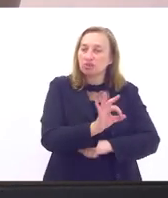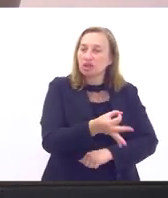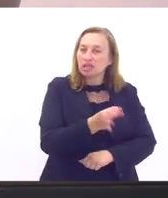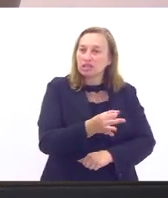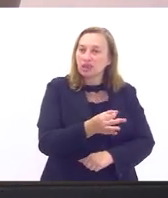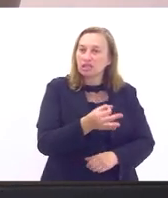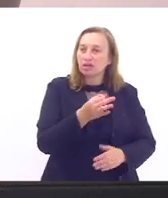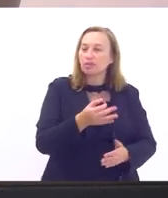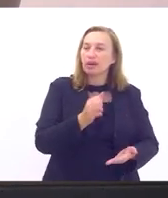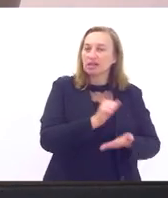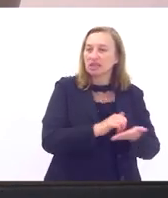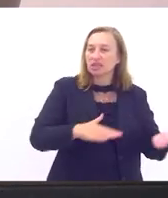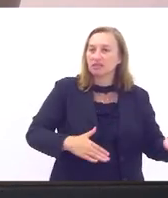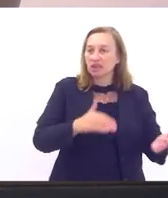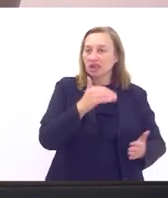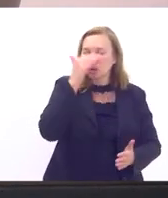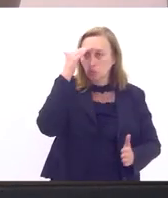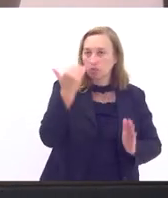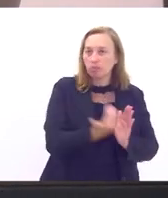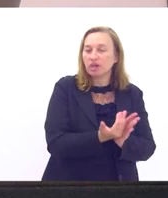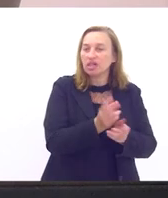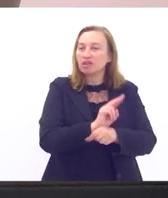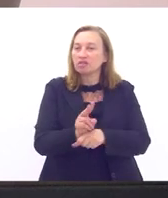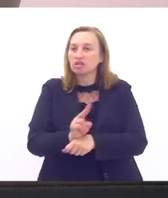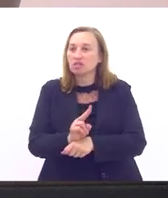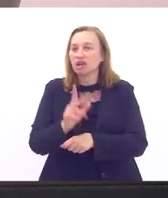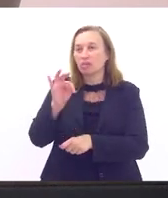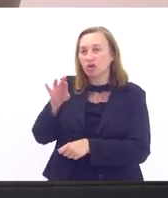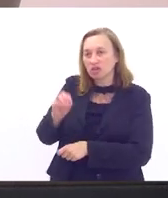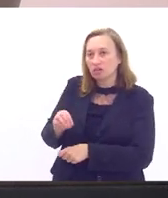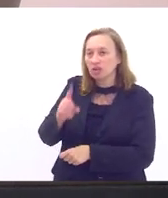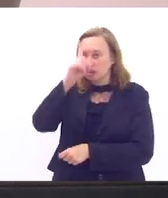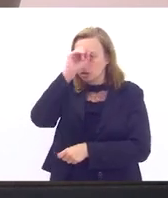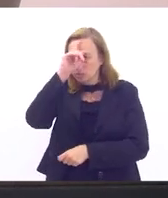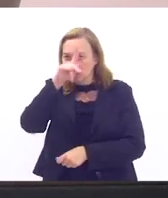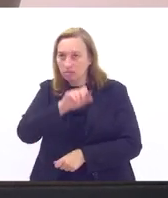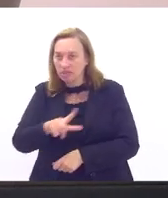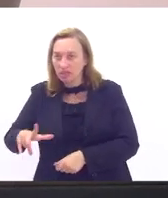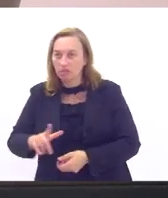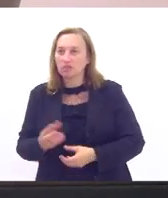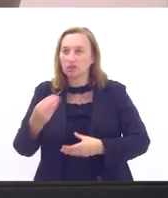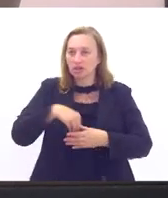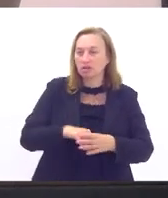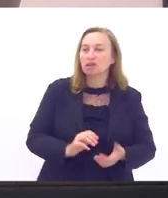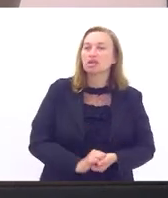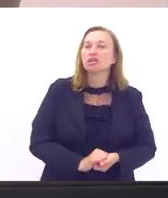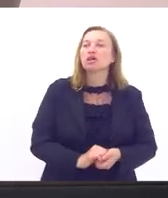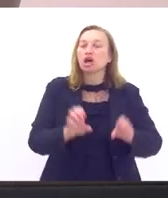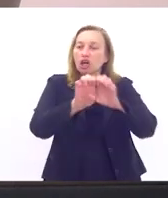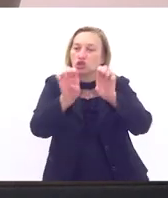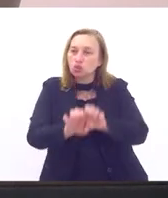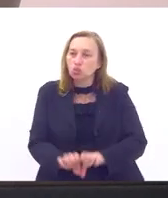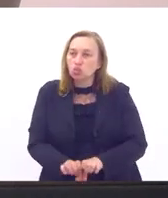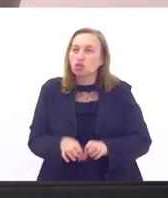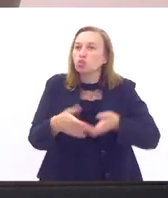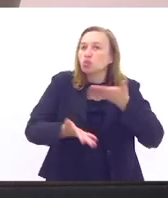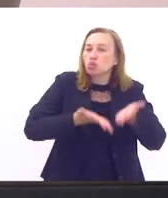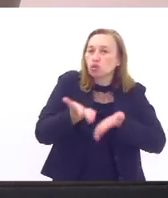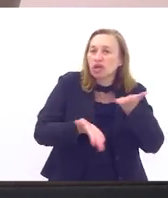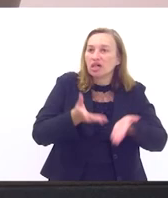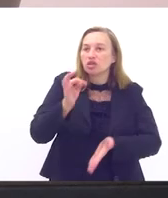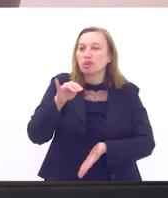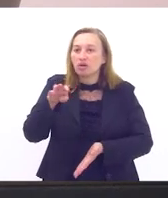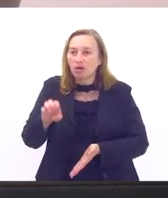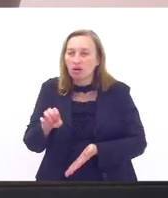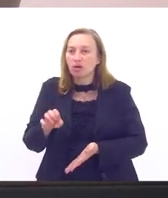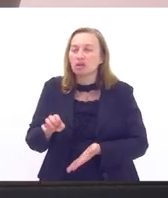das atividades inerentes às ações de vigilância epidemiológica laboratorial dentro do sanatório penal, elementares à estruturação na linha de cuidado de tuberculose para cidadãos